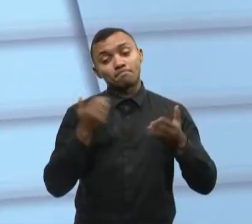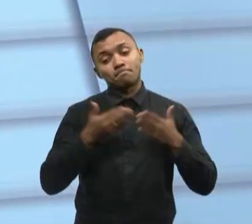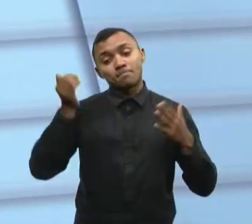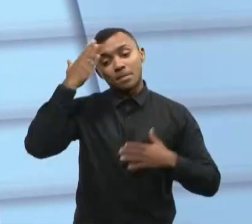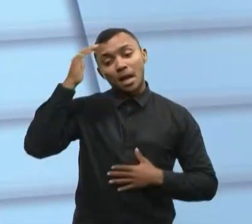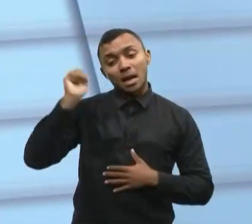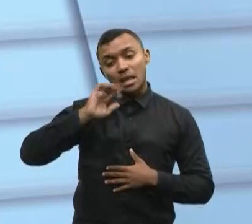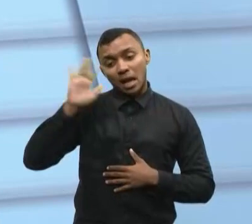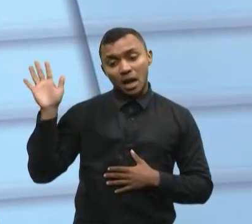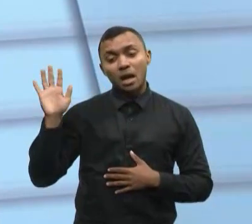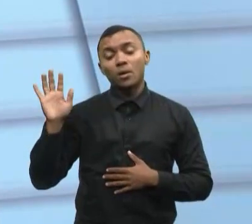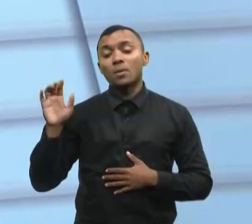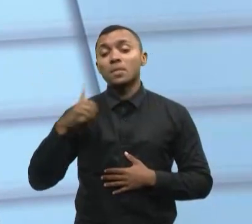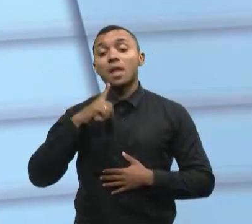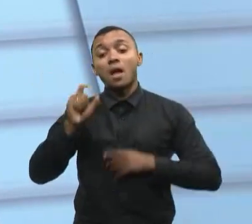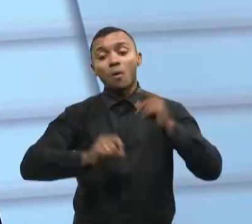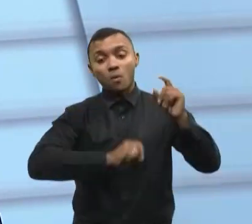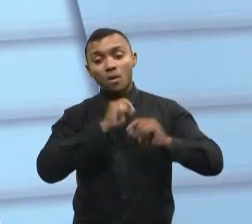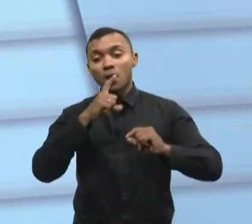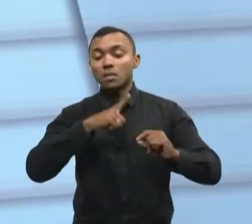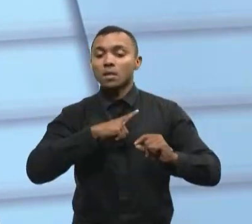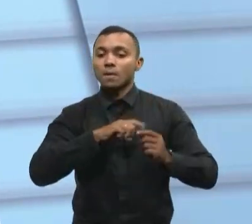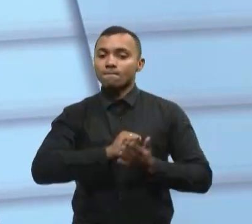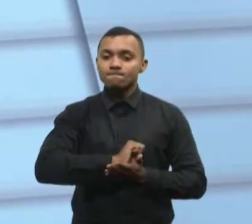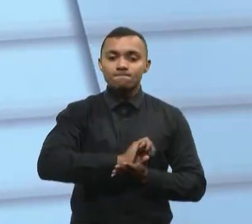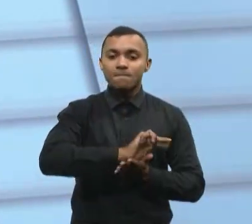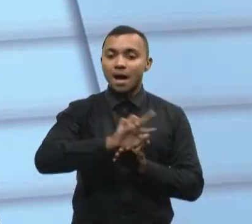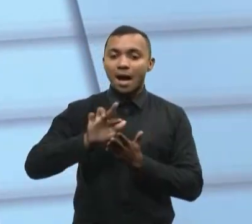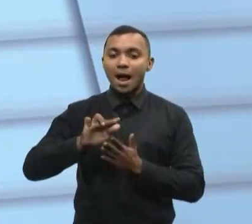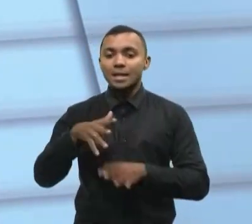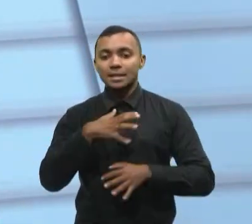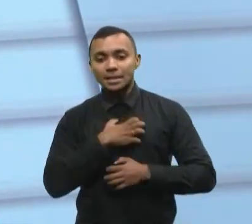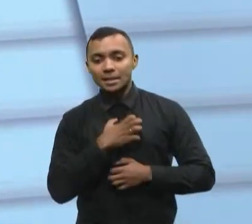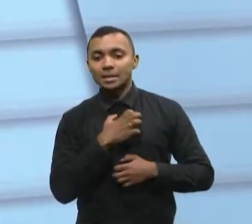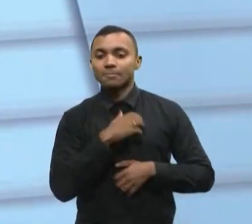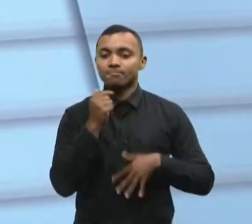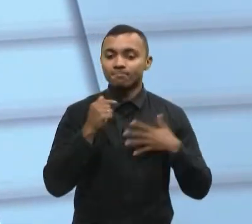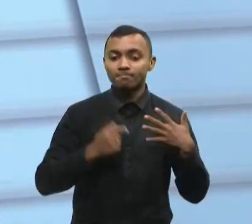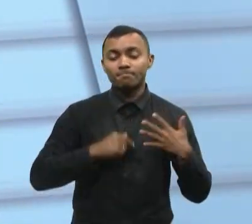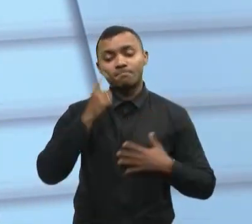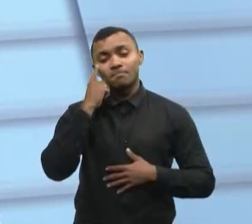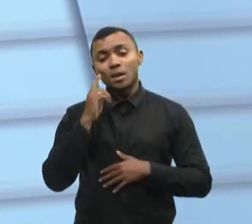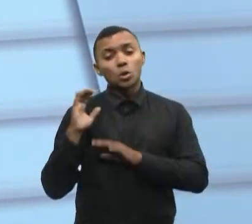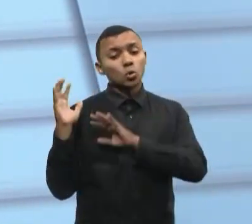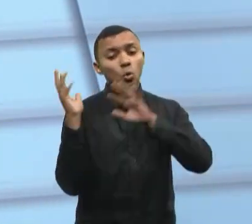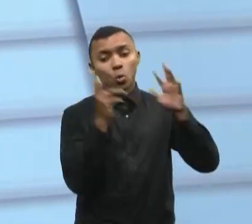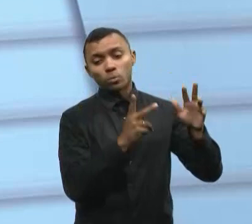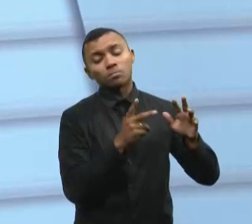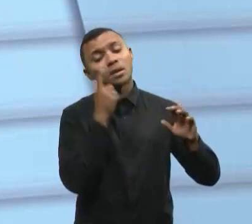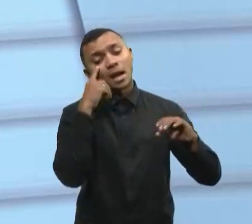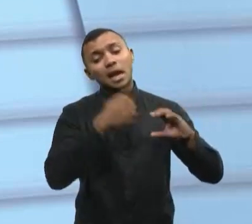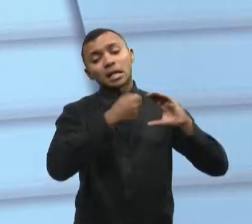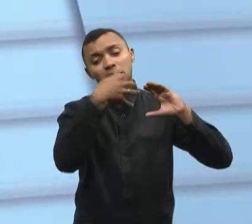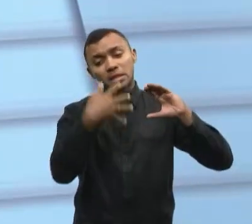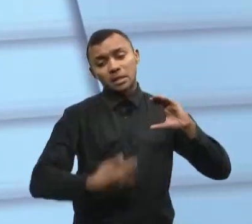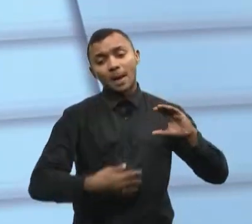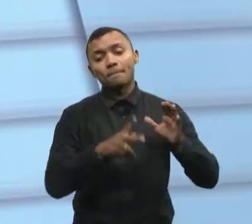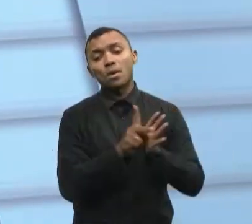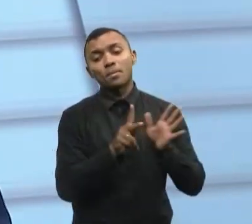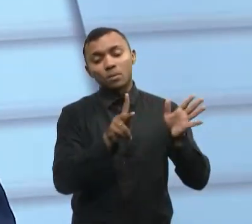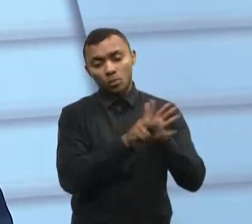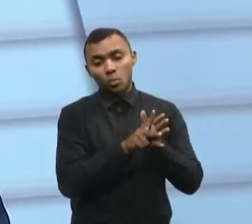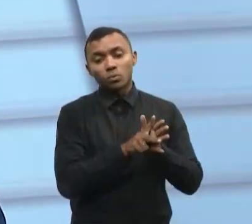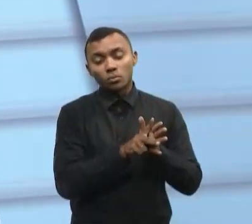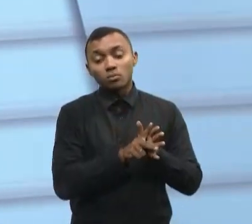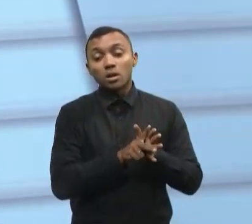uma variabilidade de intensidades, de sintomas. Então, nem todo autista... Características próprias, que nem todo autista